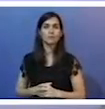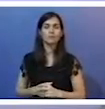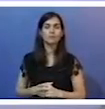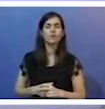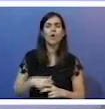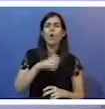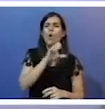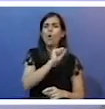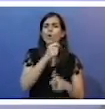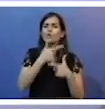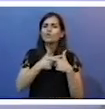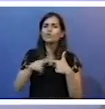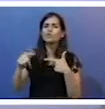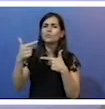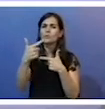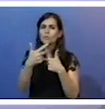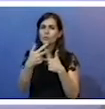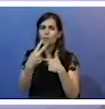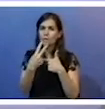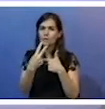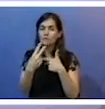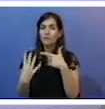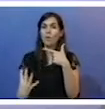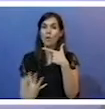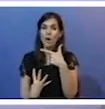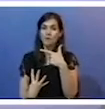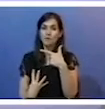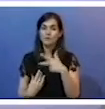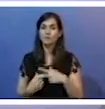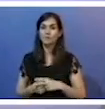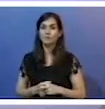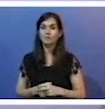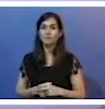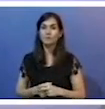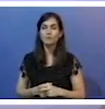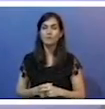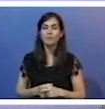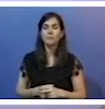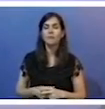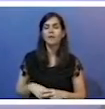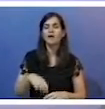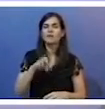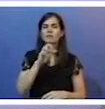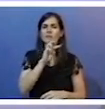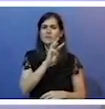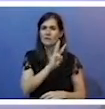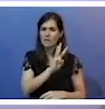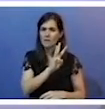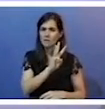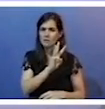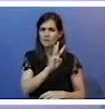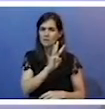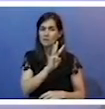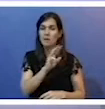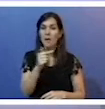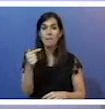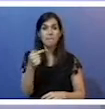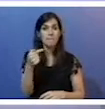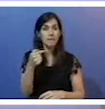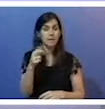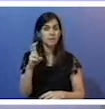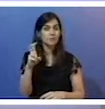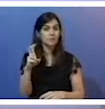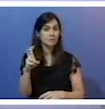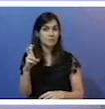ó oito dividido por dois vai dar 43 - 5 Olha eu tenho três gastos